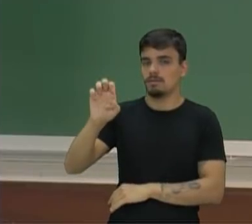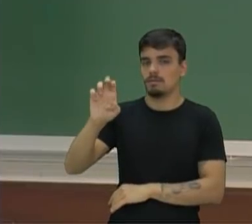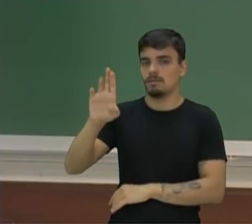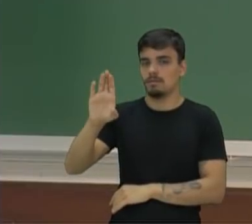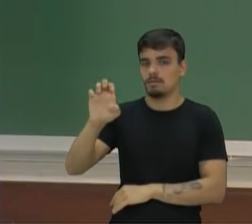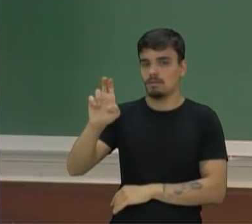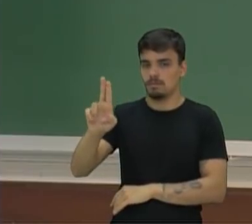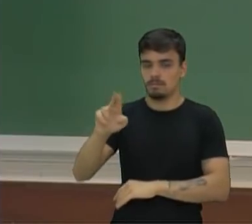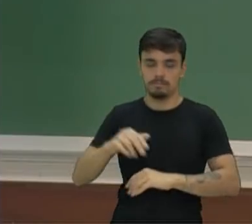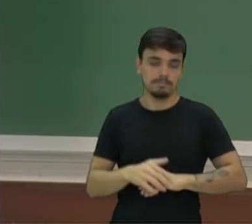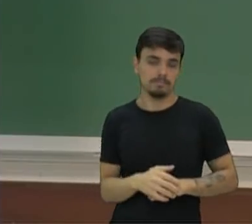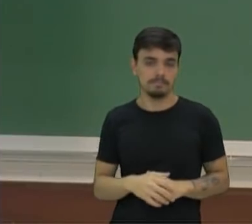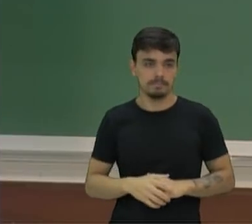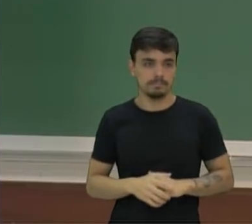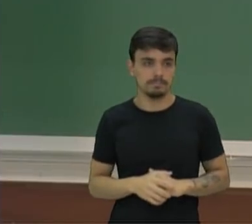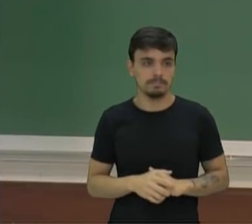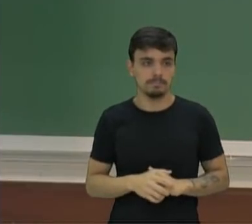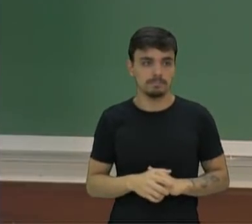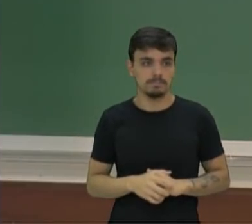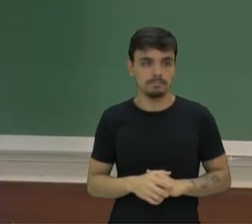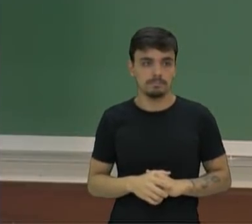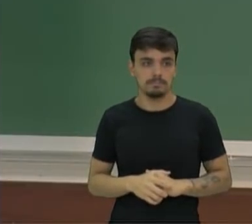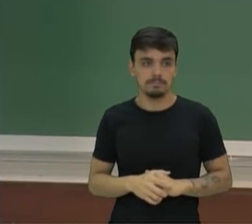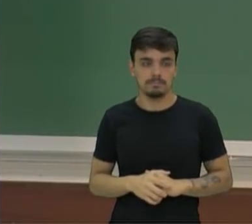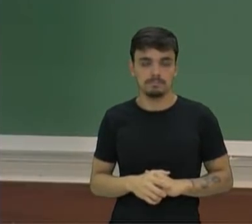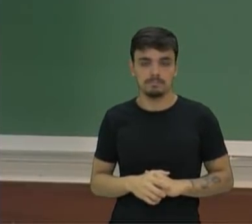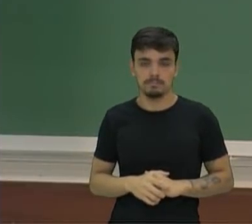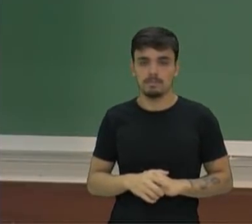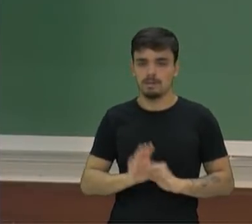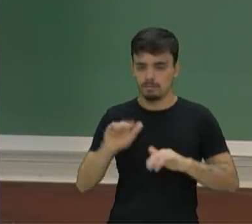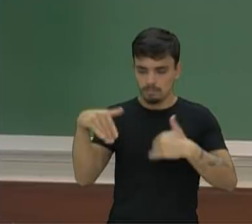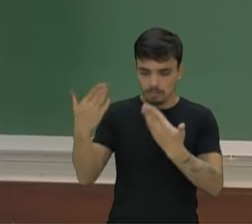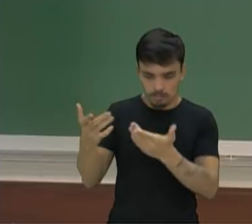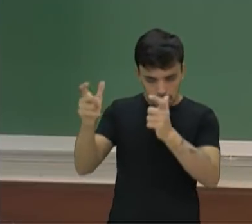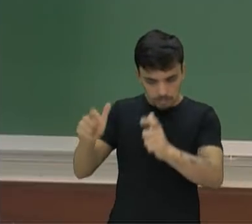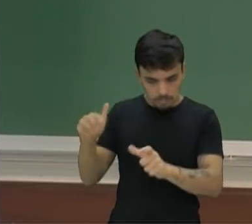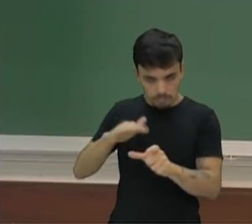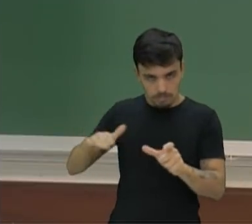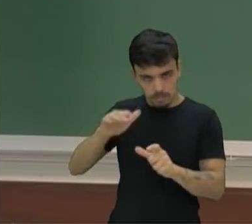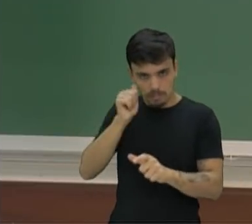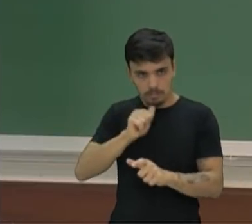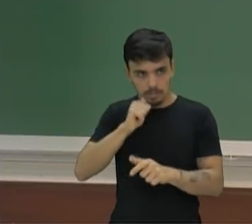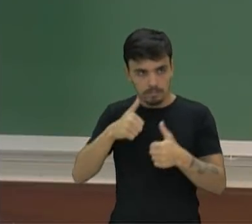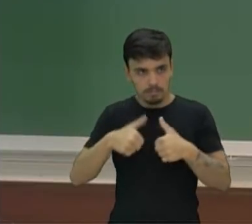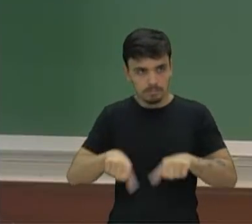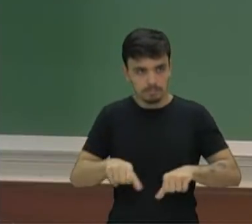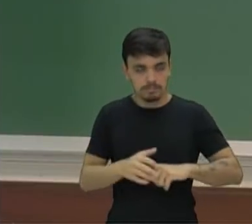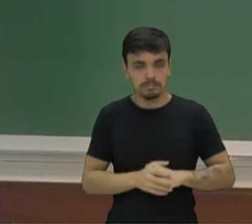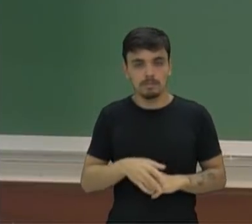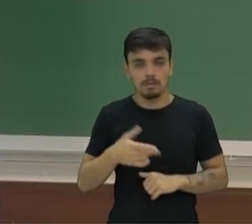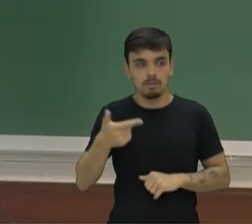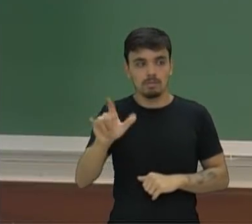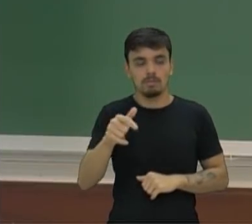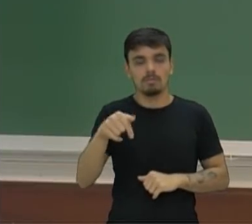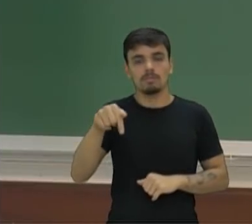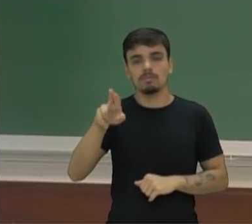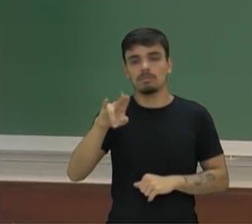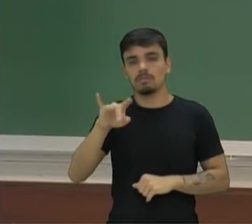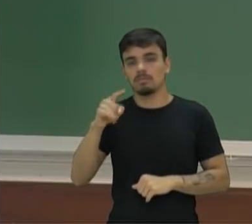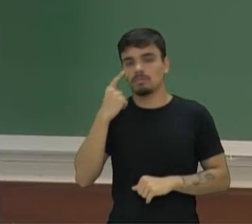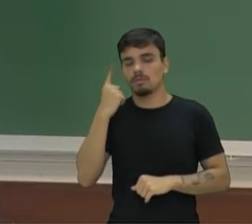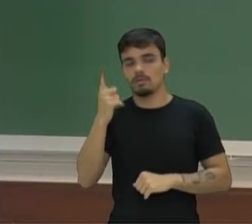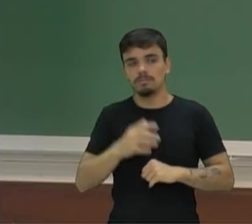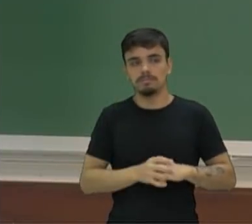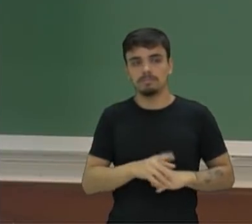ciência o nome de gineceu. Provavelmente em homenagem a esse espaço. Próximo quiz aqui com a gente. Na